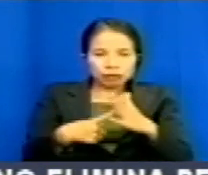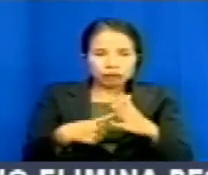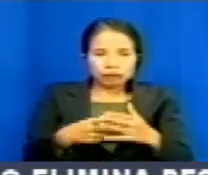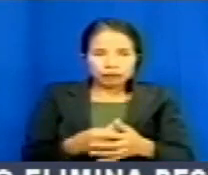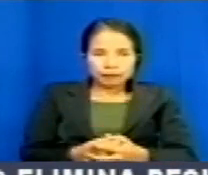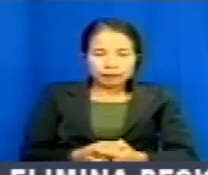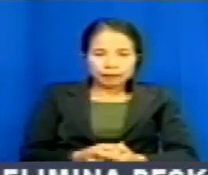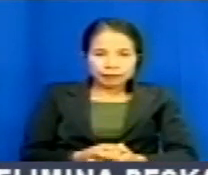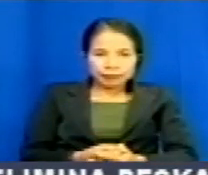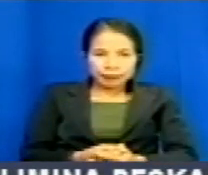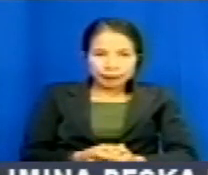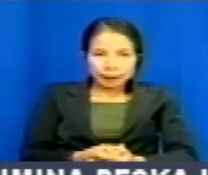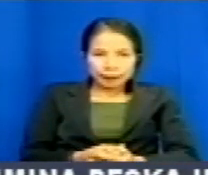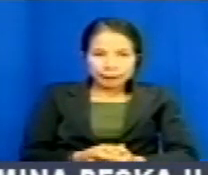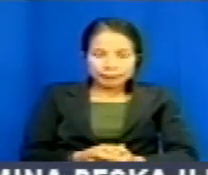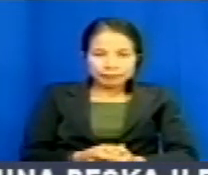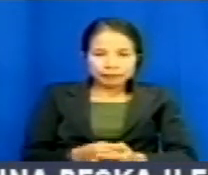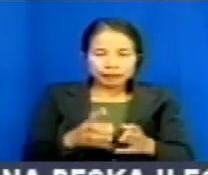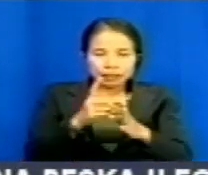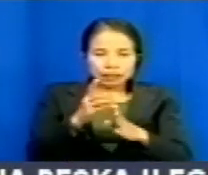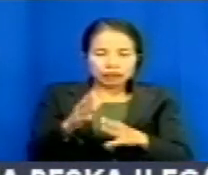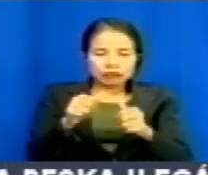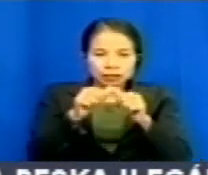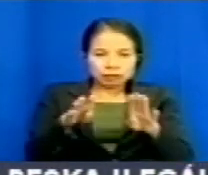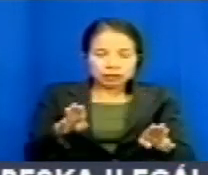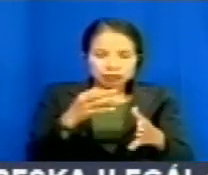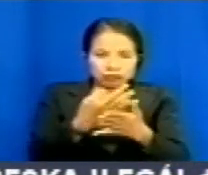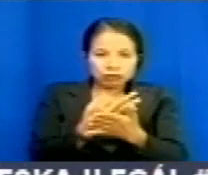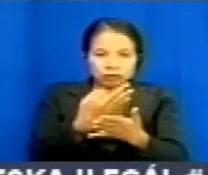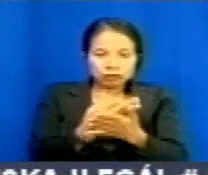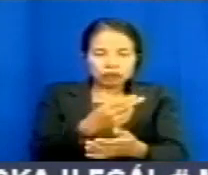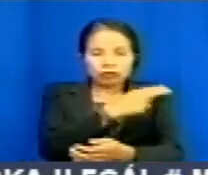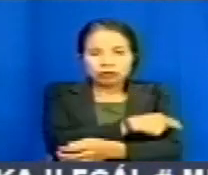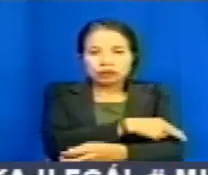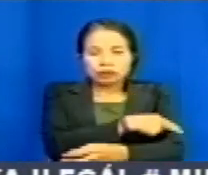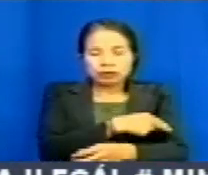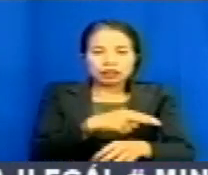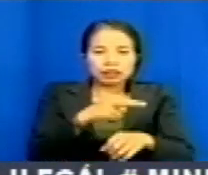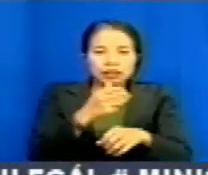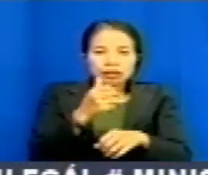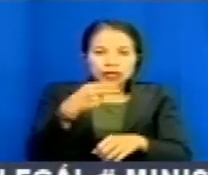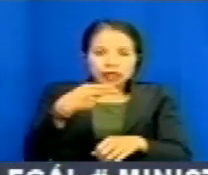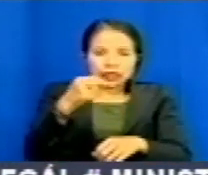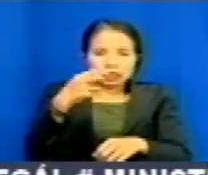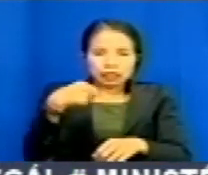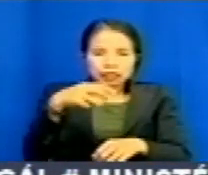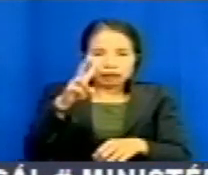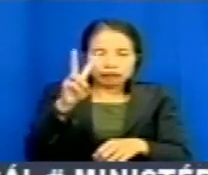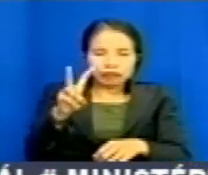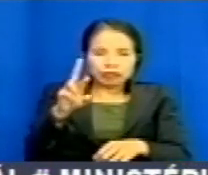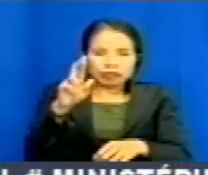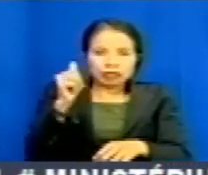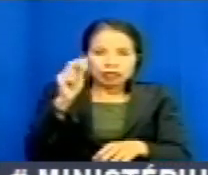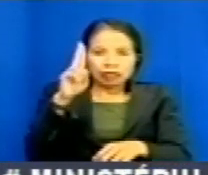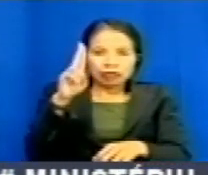se entretanto diretor administração finanças Hospital Nacional Guido Valadares Raul